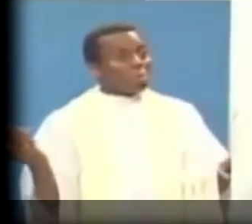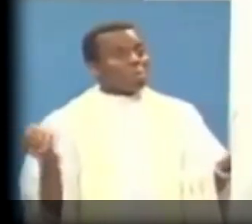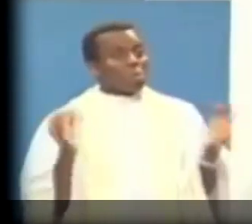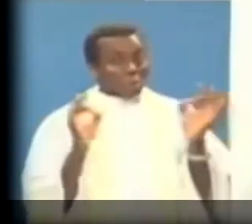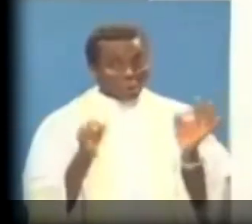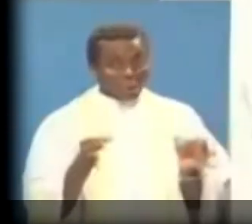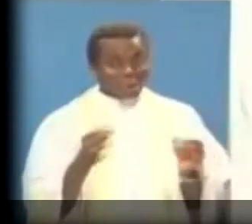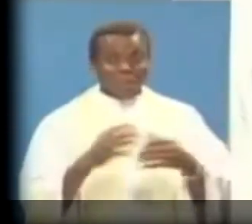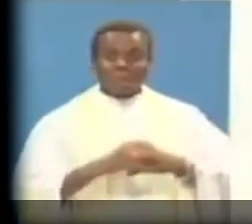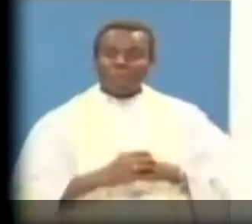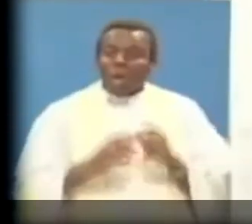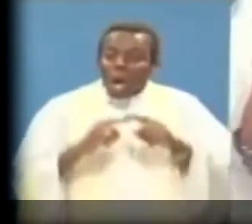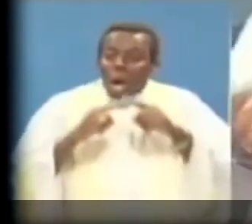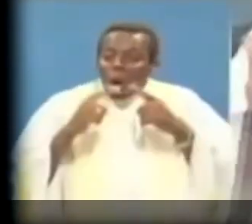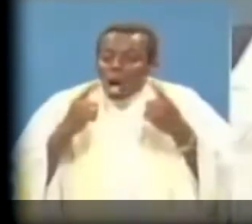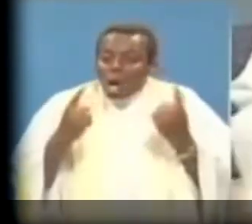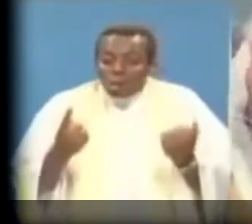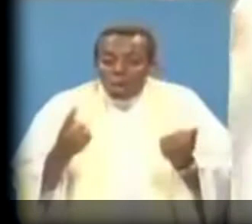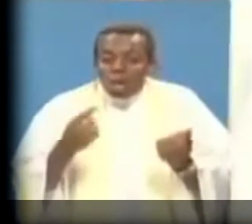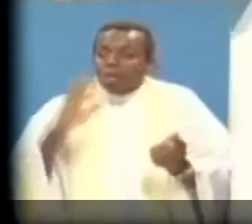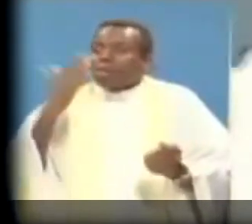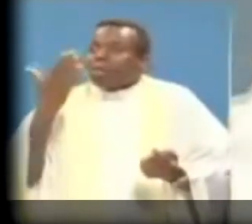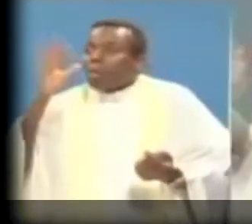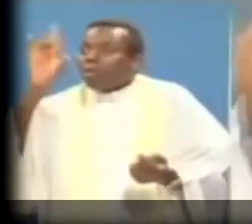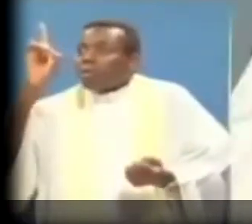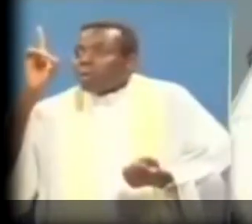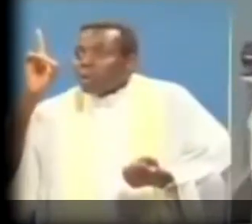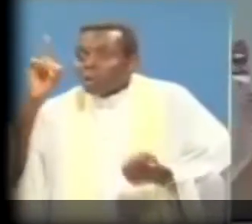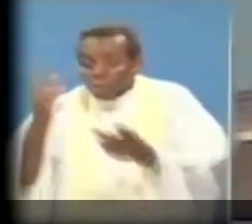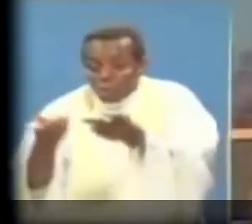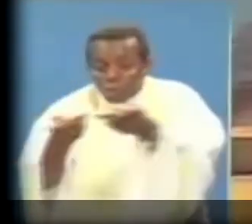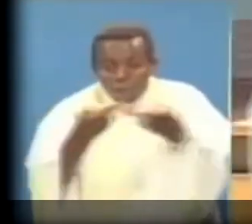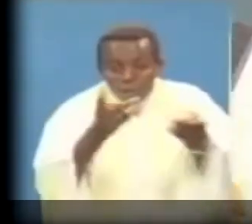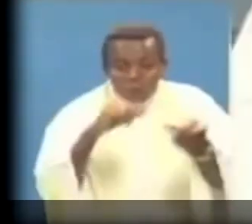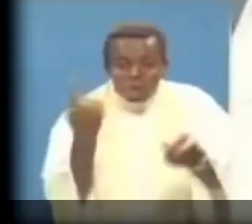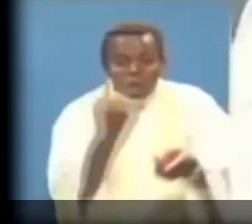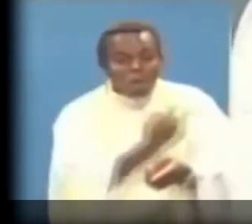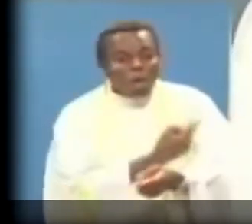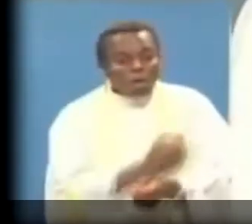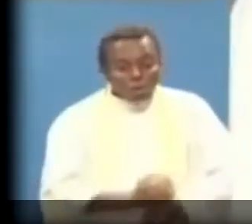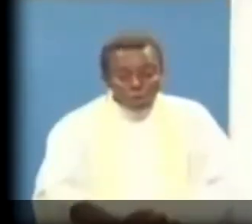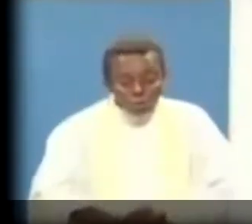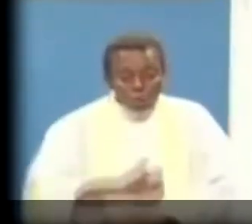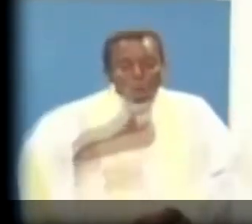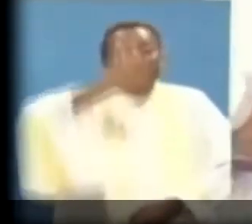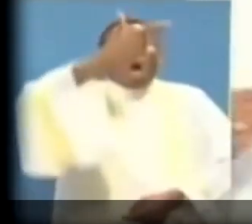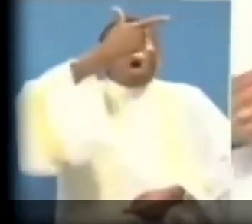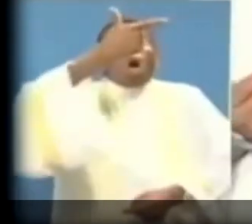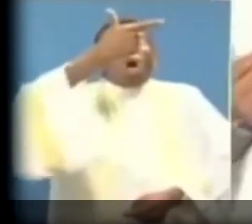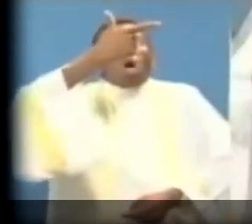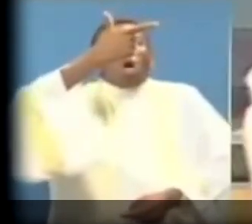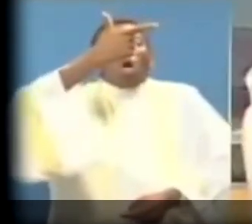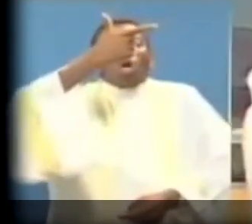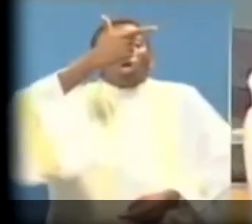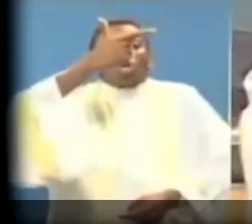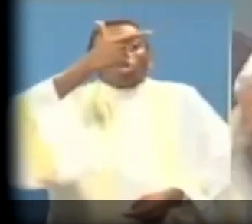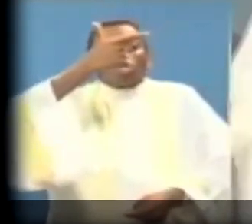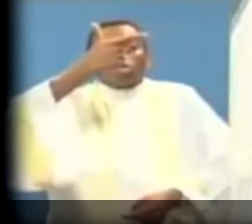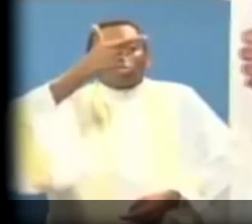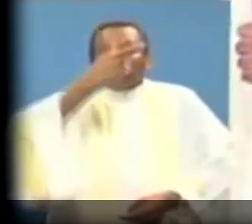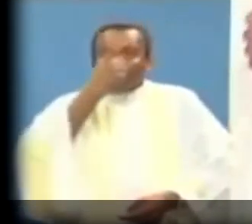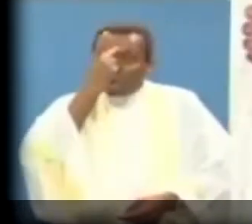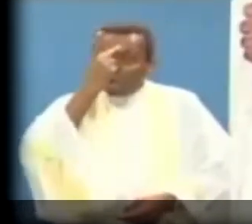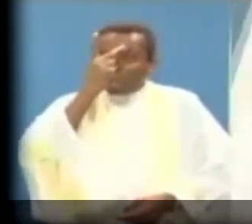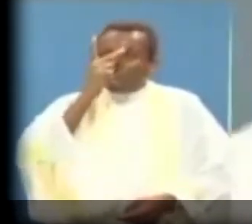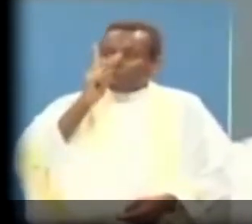mas quando ele nos convida 12 vezes esse processo de saudação